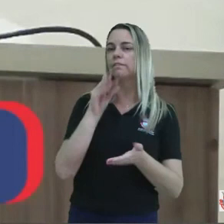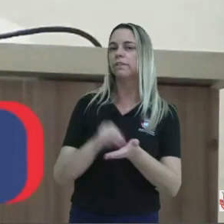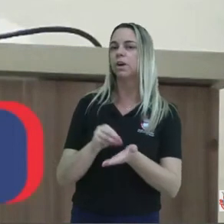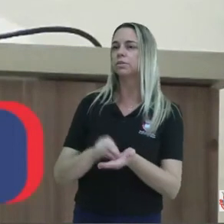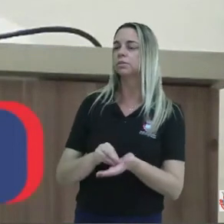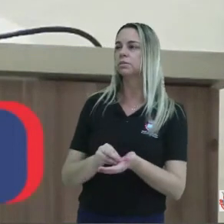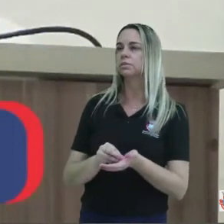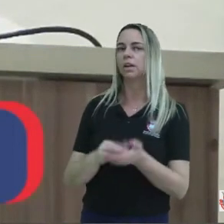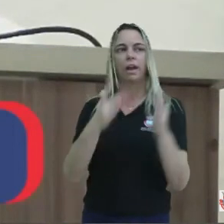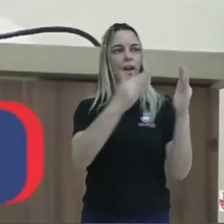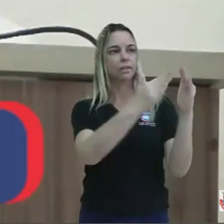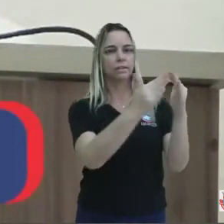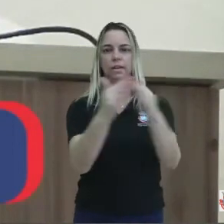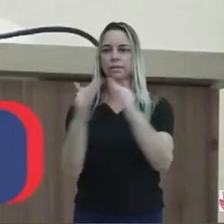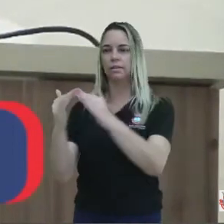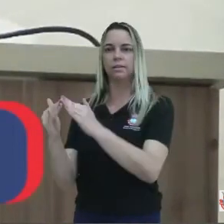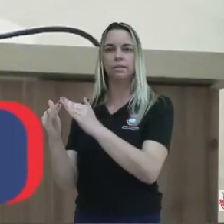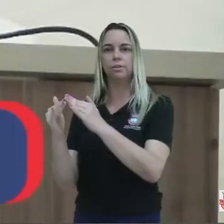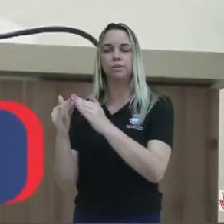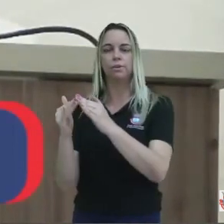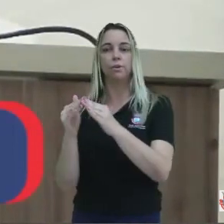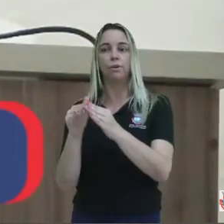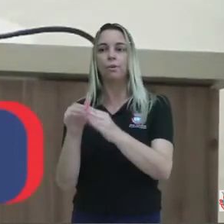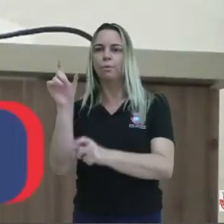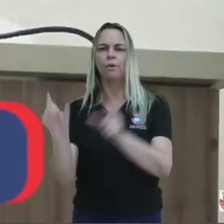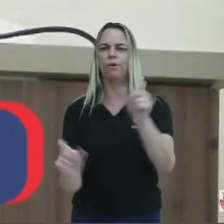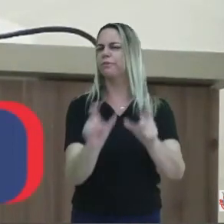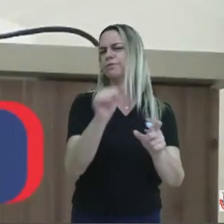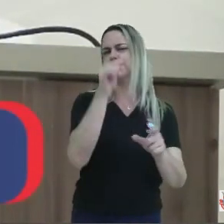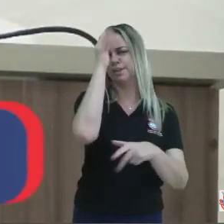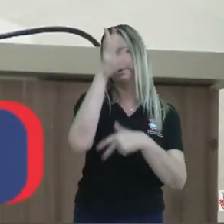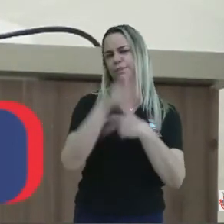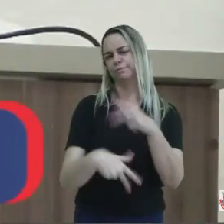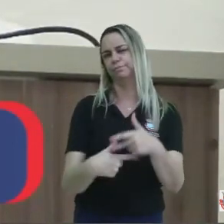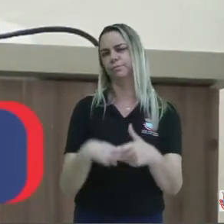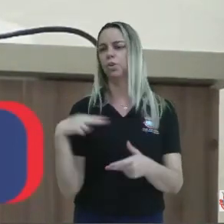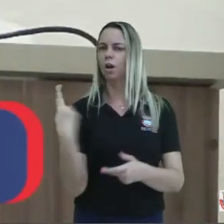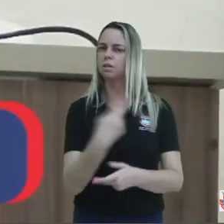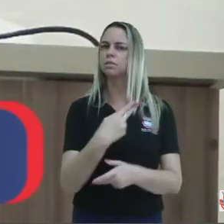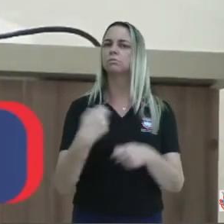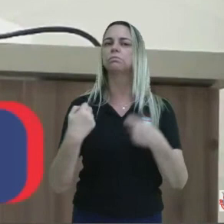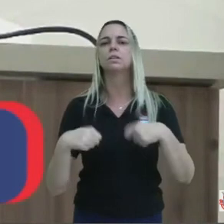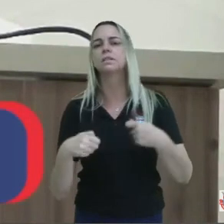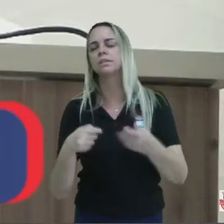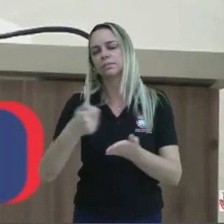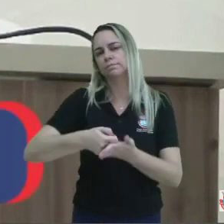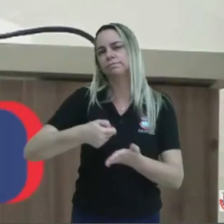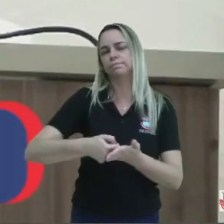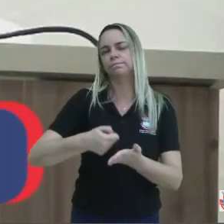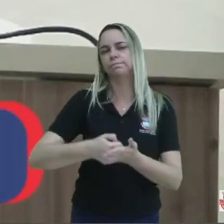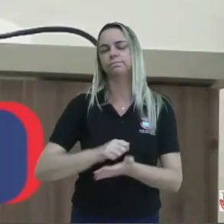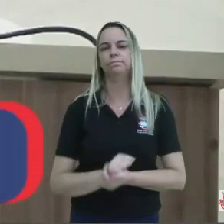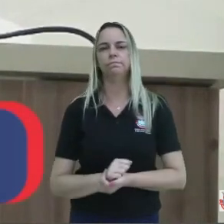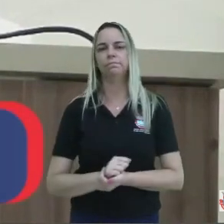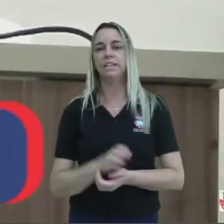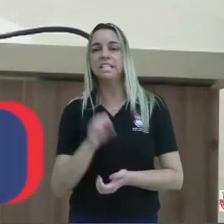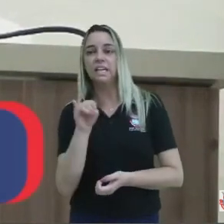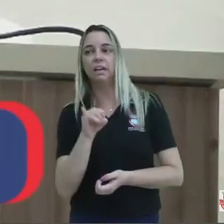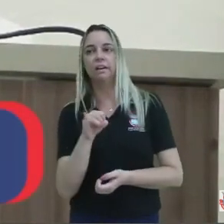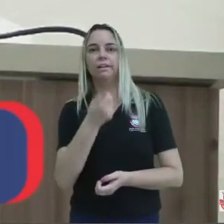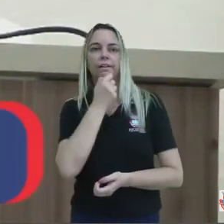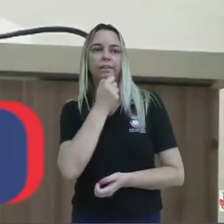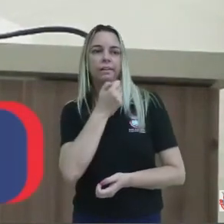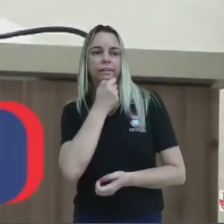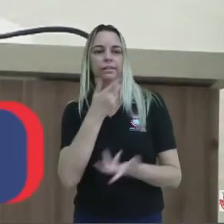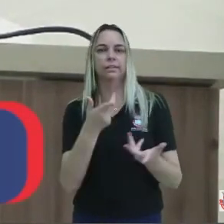maioria de nós vereadores iremos pedir, iremos solicitar, porque a população nos cobra e realmente tem todo direito